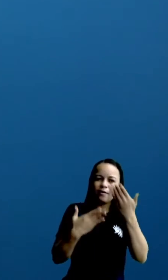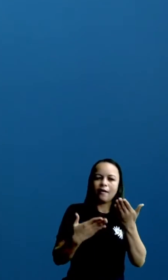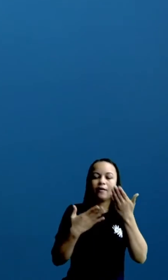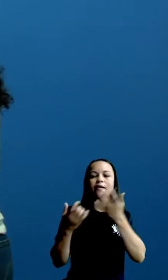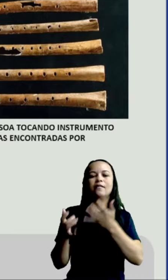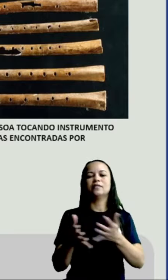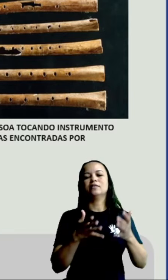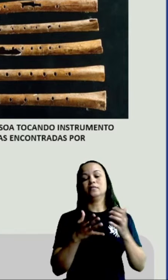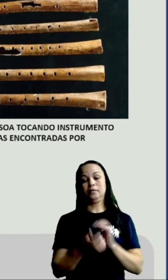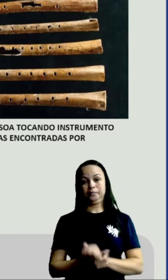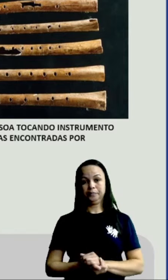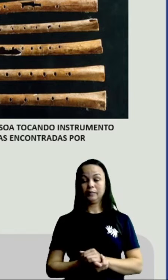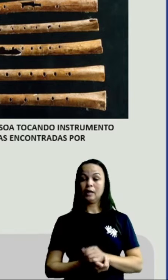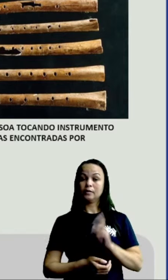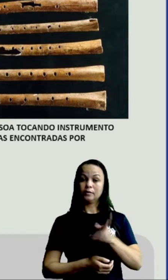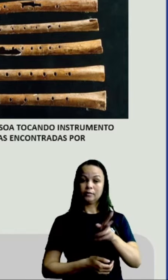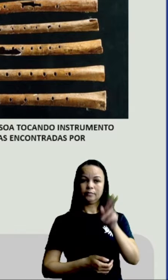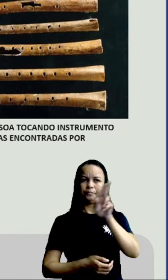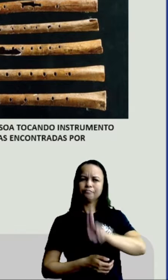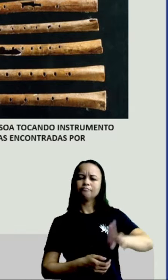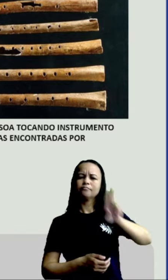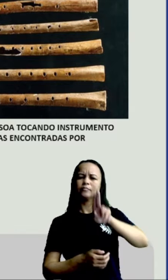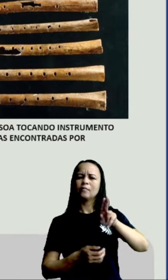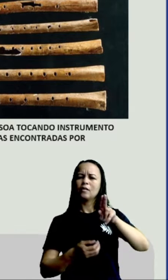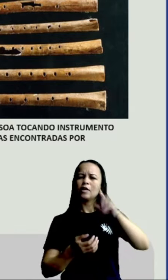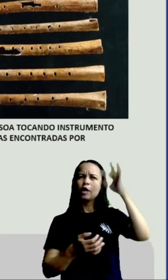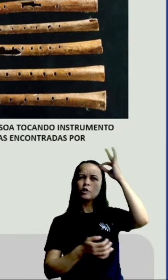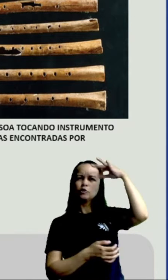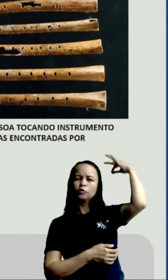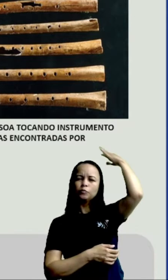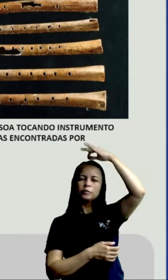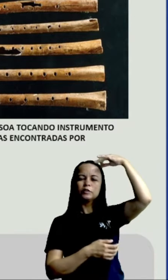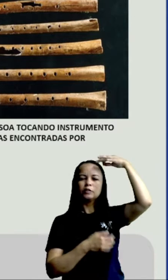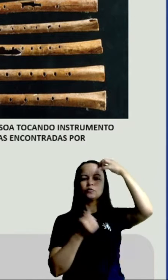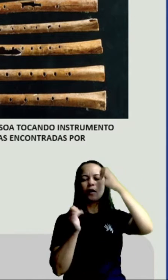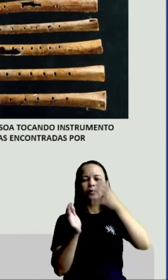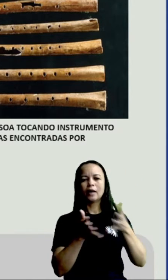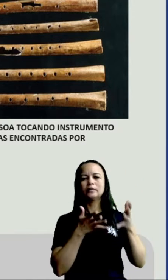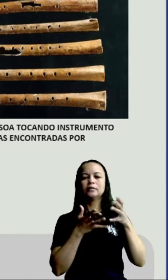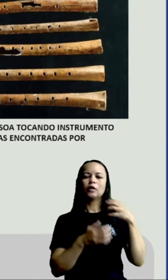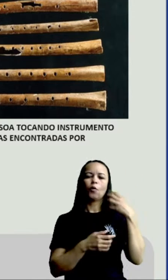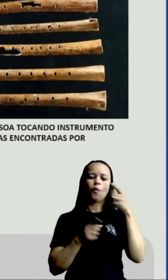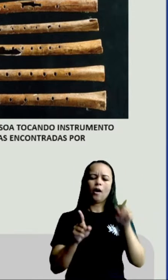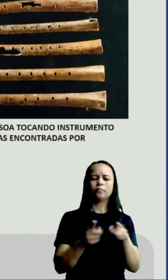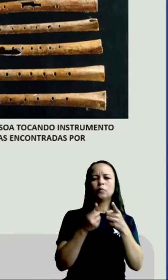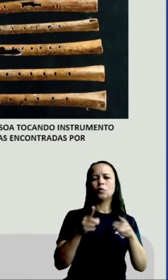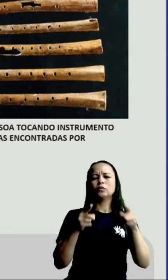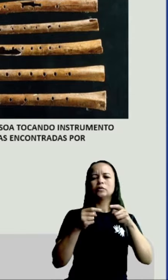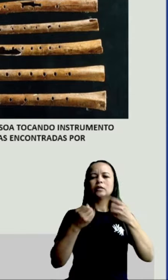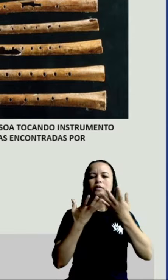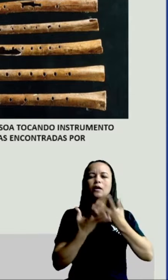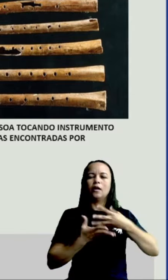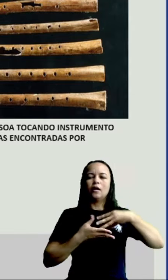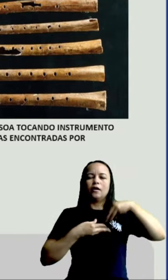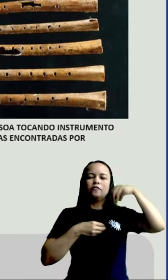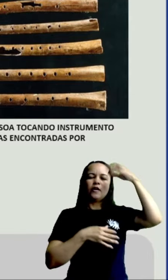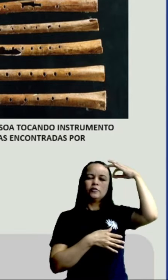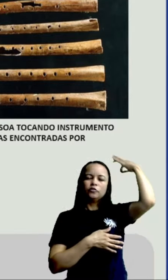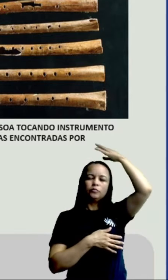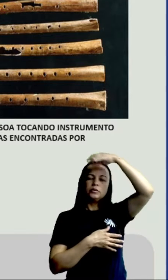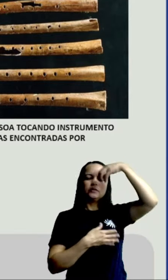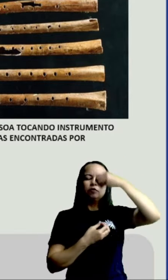sempre vezes usam com essa coisa da espiritualidade então a música é algo que eleva o nosso